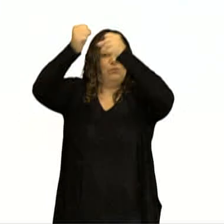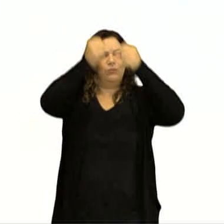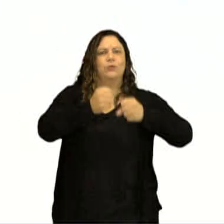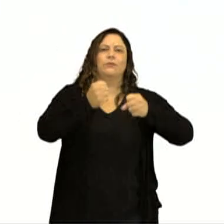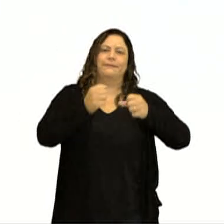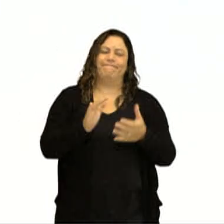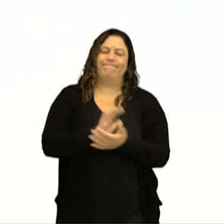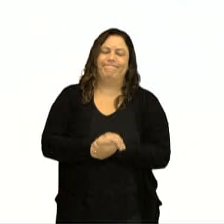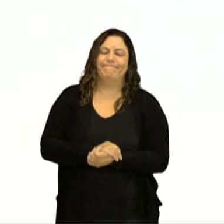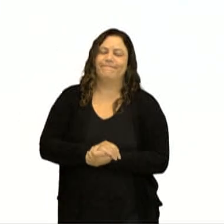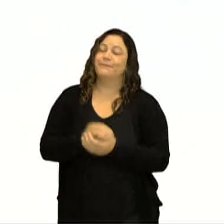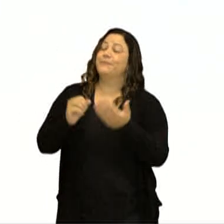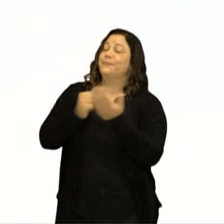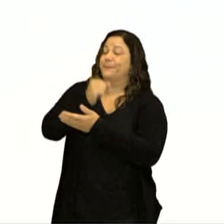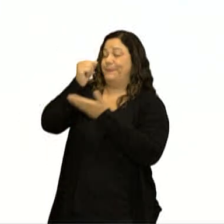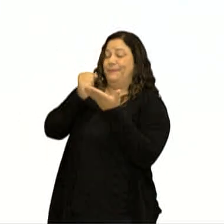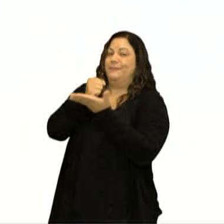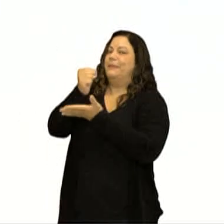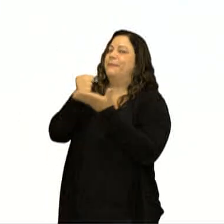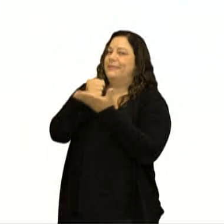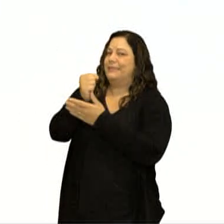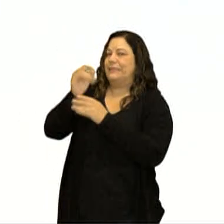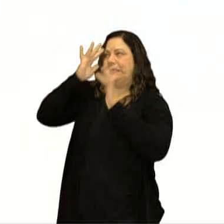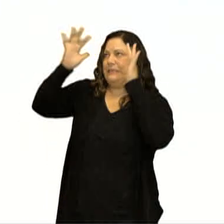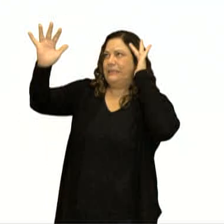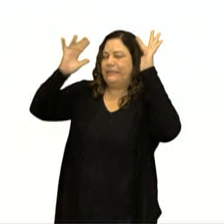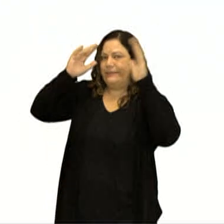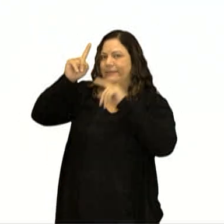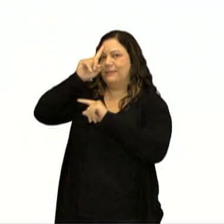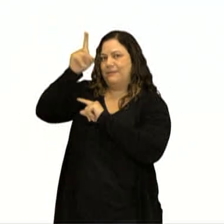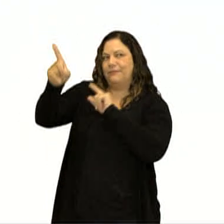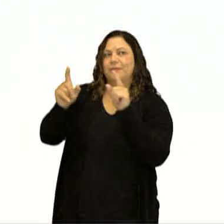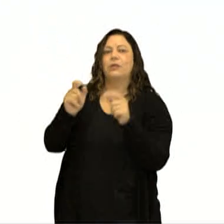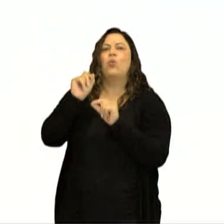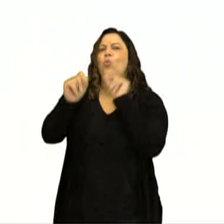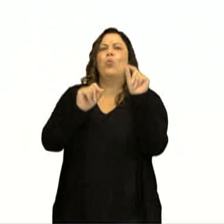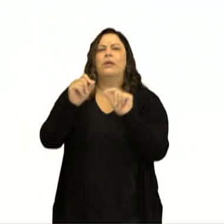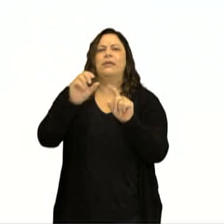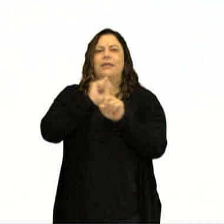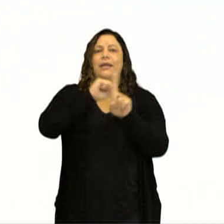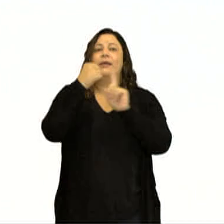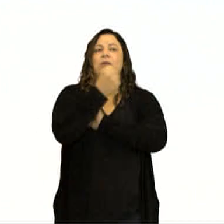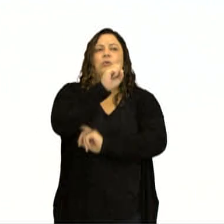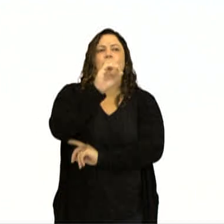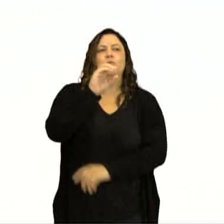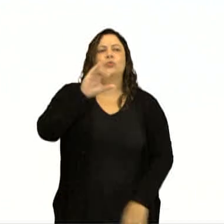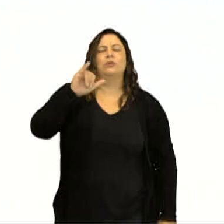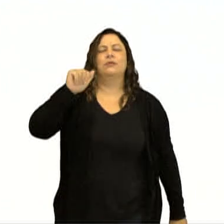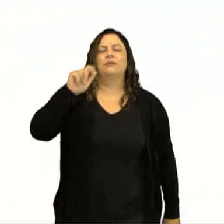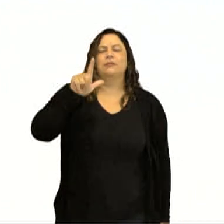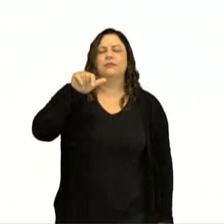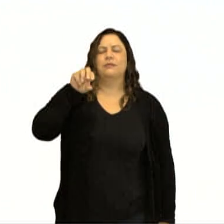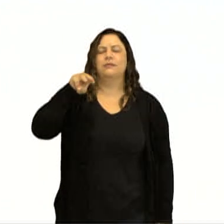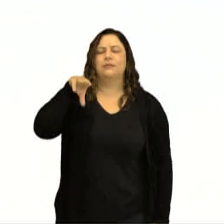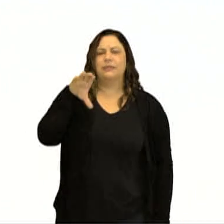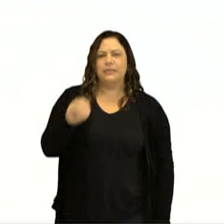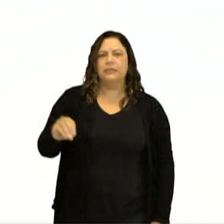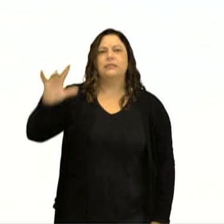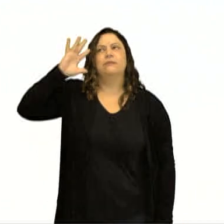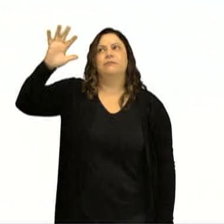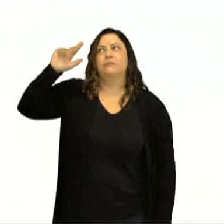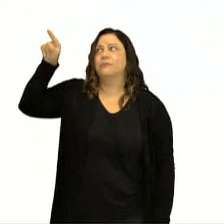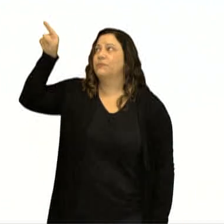nessa difusão das ideias do socialismo. O que é o socialismo? Aqui nós temos uma imagem do grande teórico do socialismo, que é